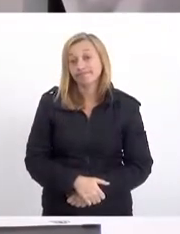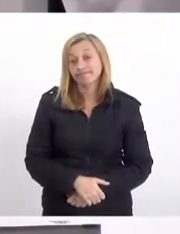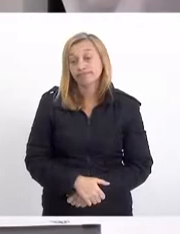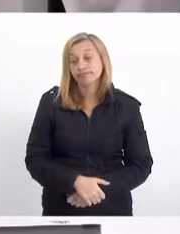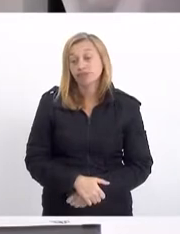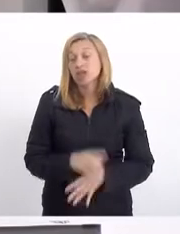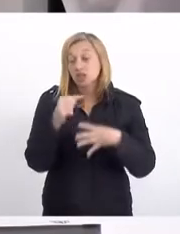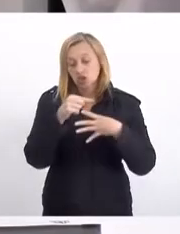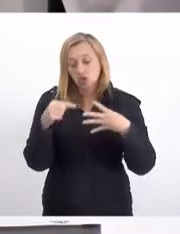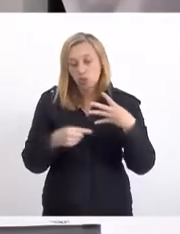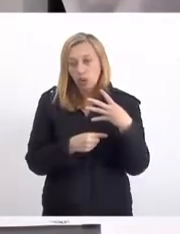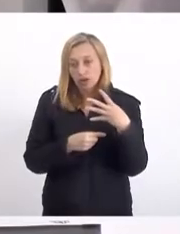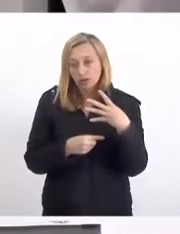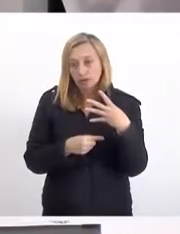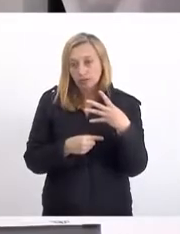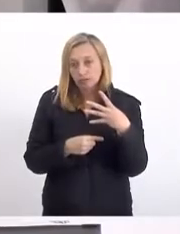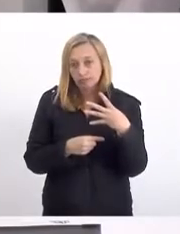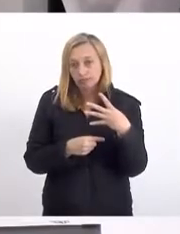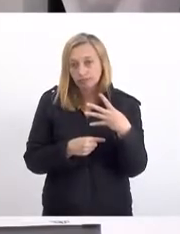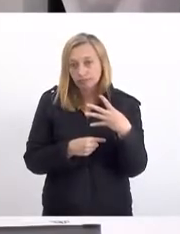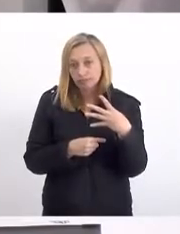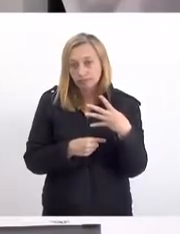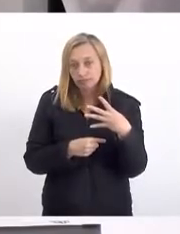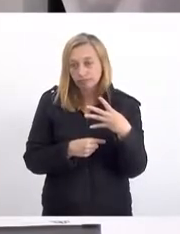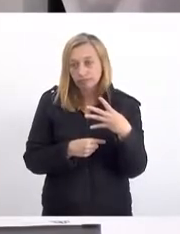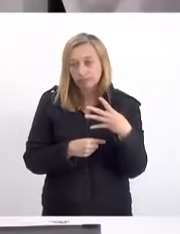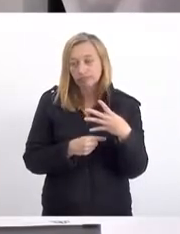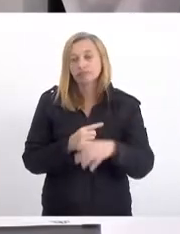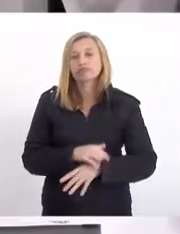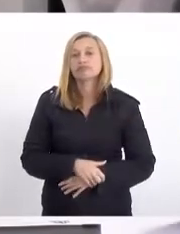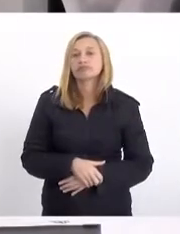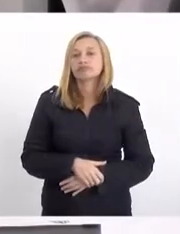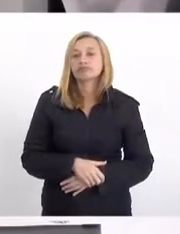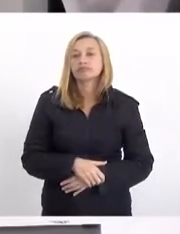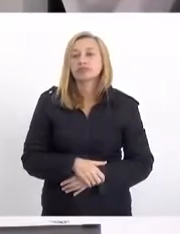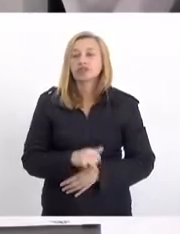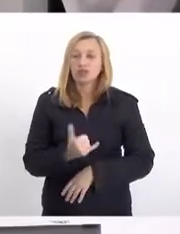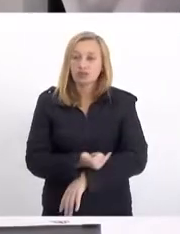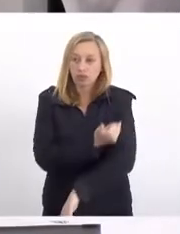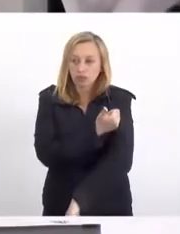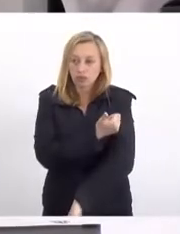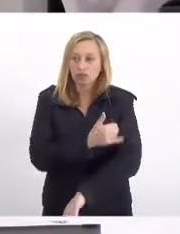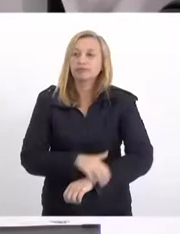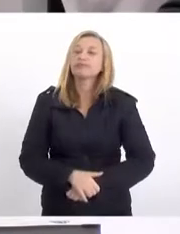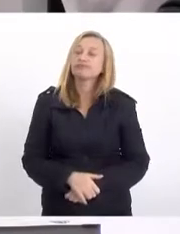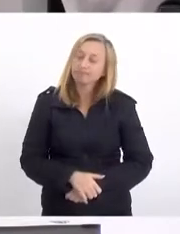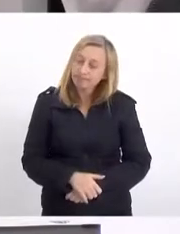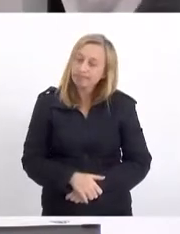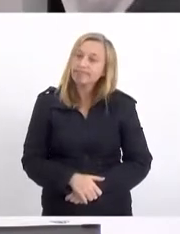Esses 4 itens são itens de infraestrutura.